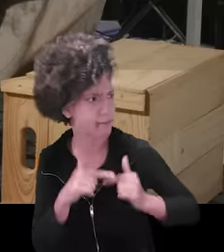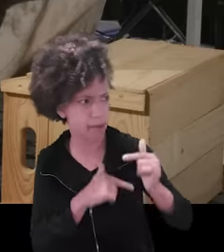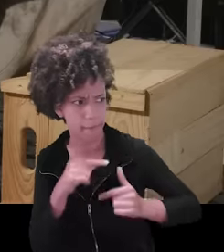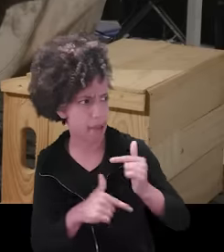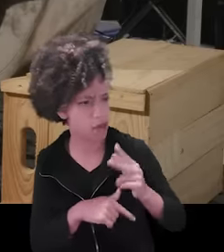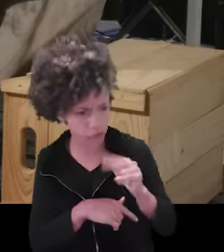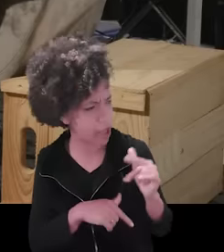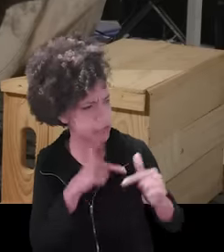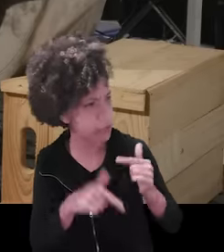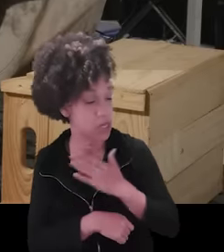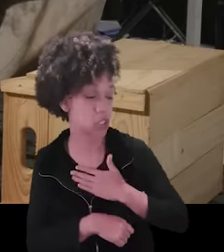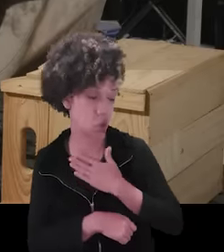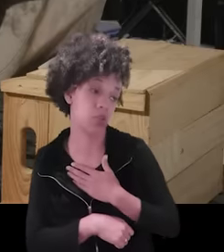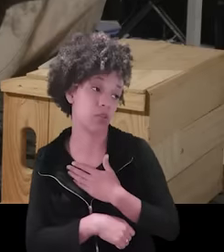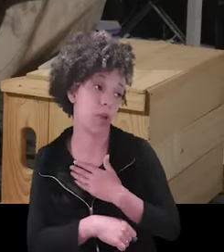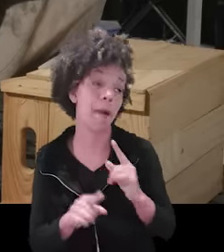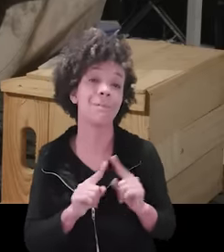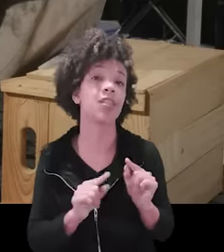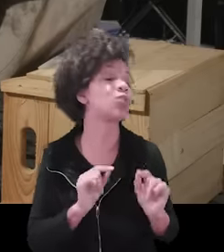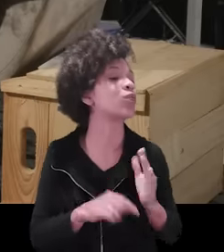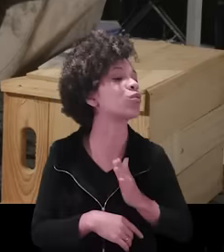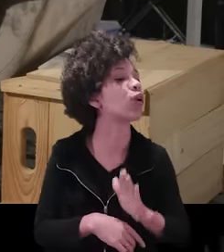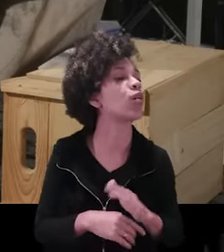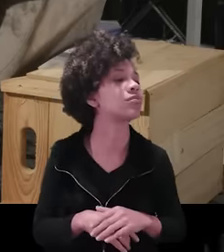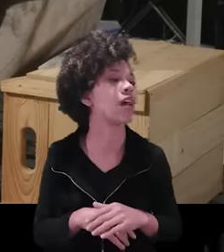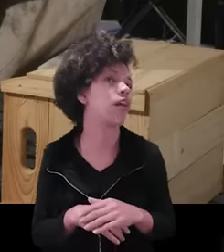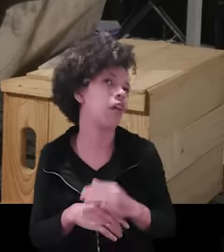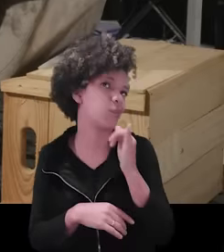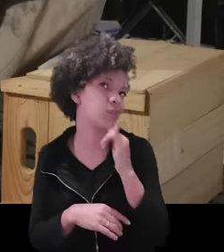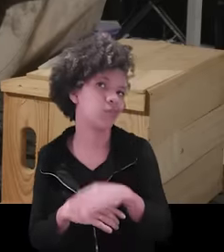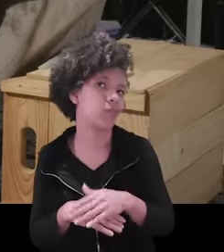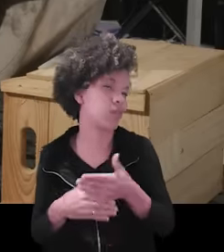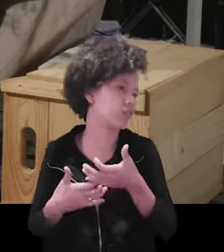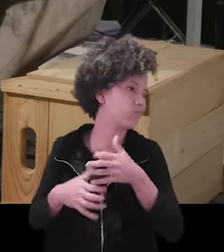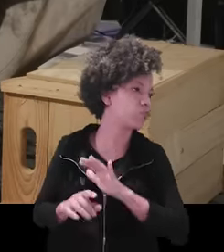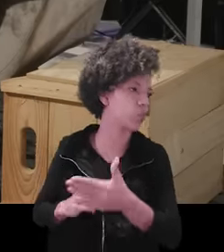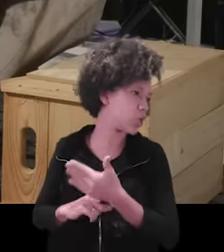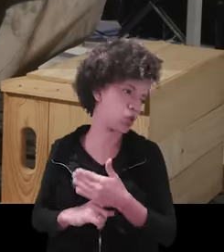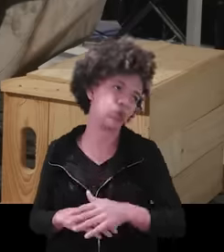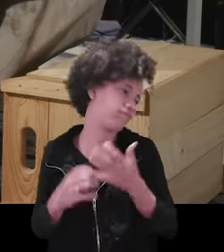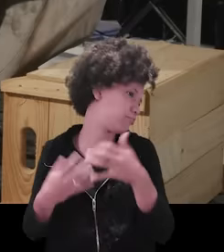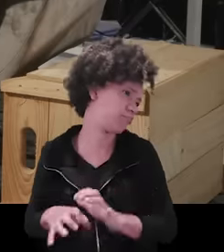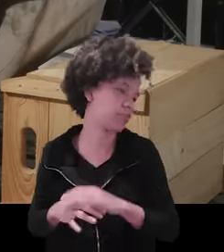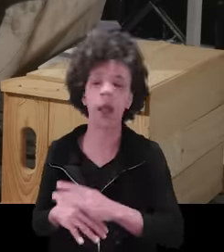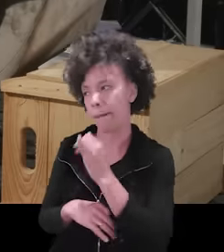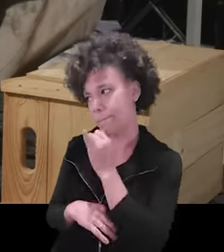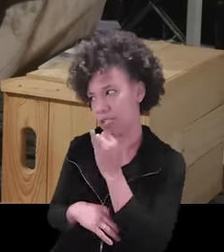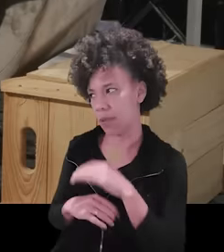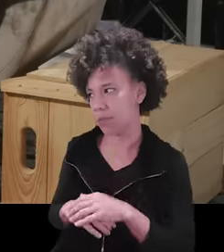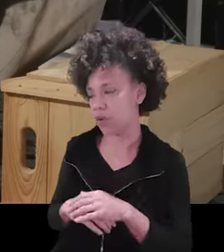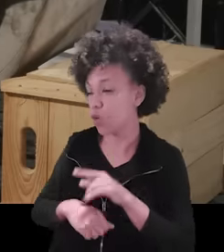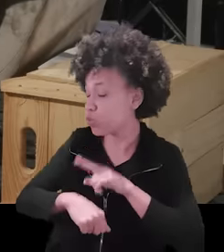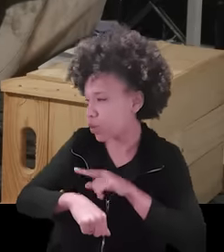eh trabalho ele vai trabalhar eles gostam disso o que eles não gosta eu que sai né O que não é favorável a eles né então